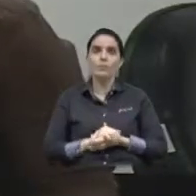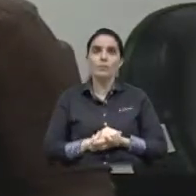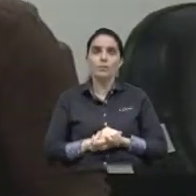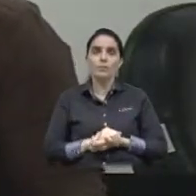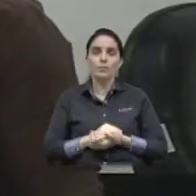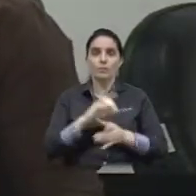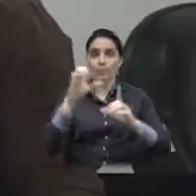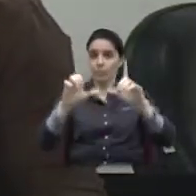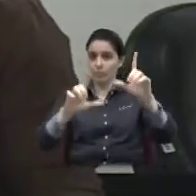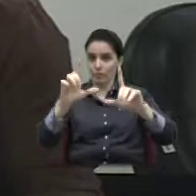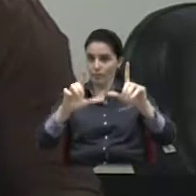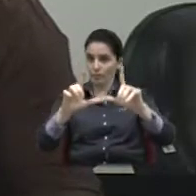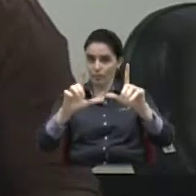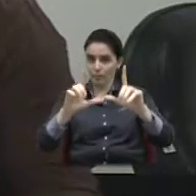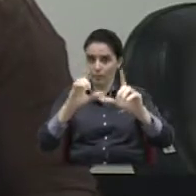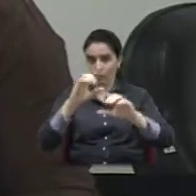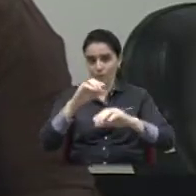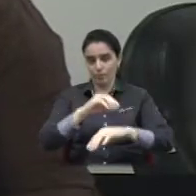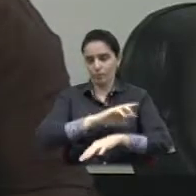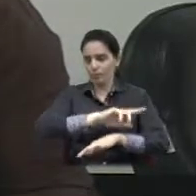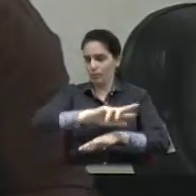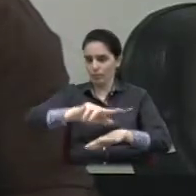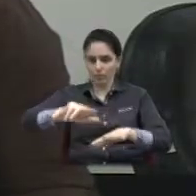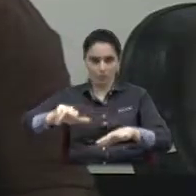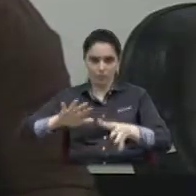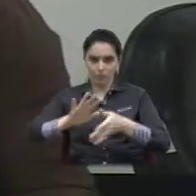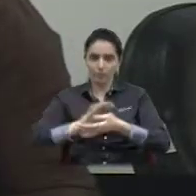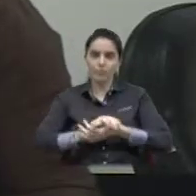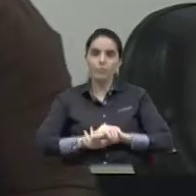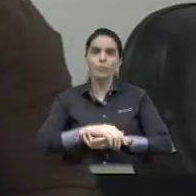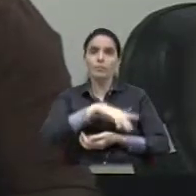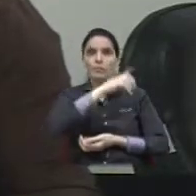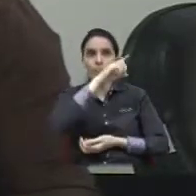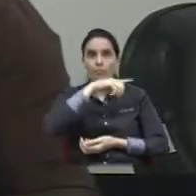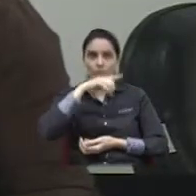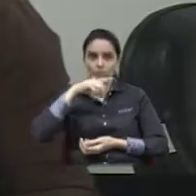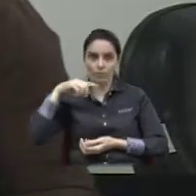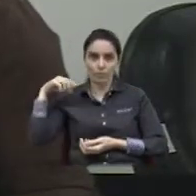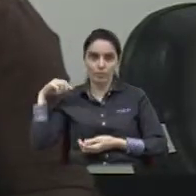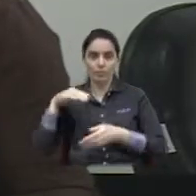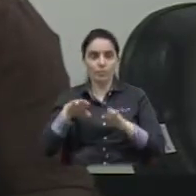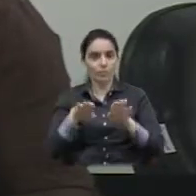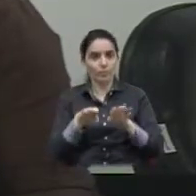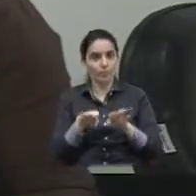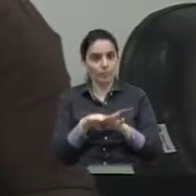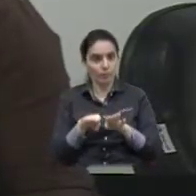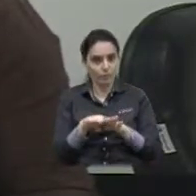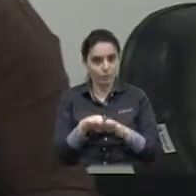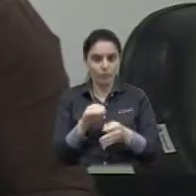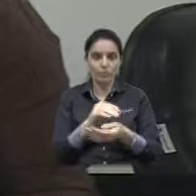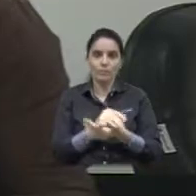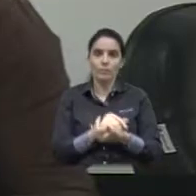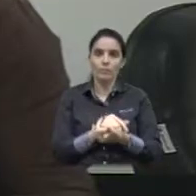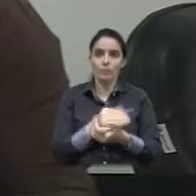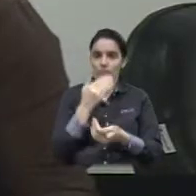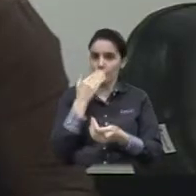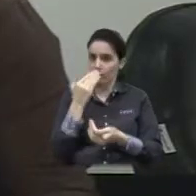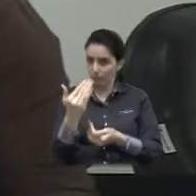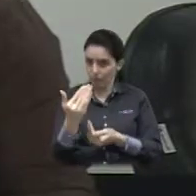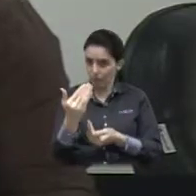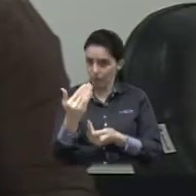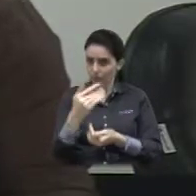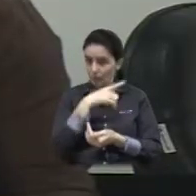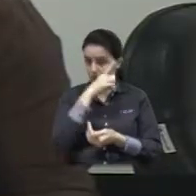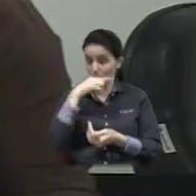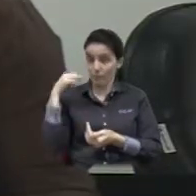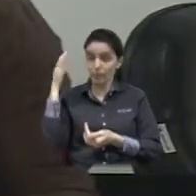pela TV e mídias sociais. Doutora Mayra, eu gostaria, inclusive, de, assim que a senhora receber